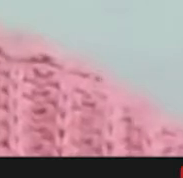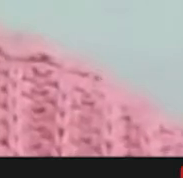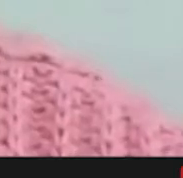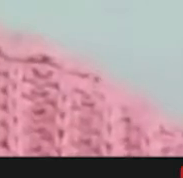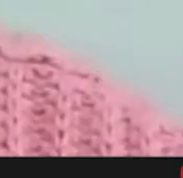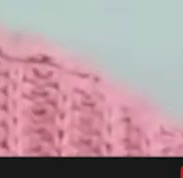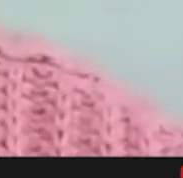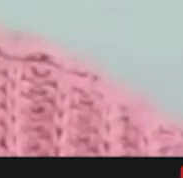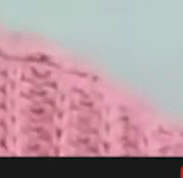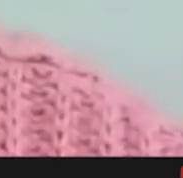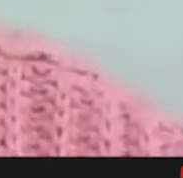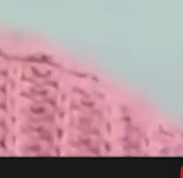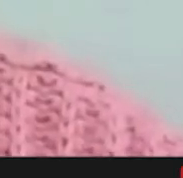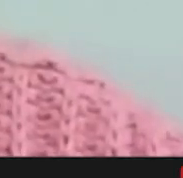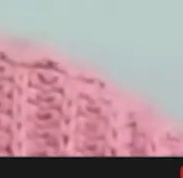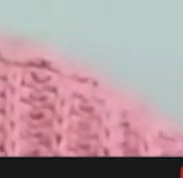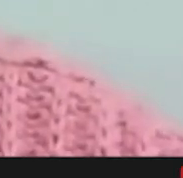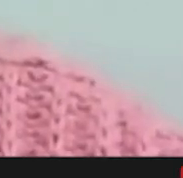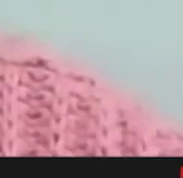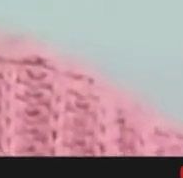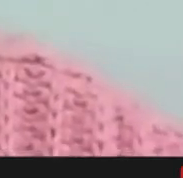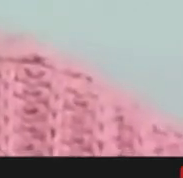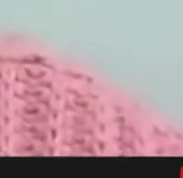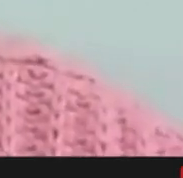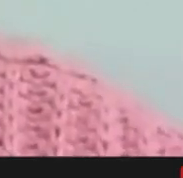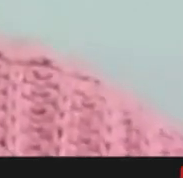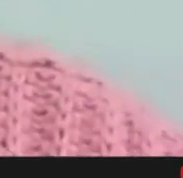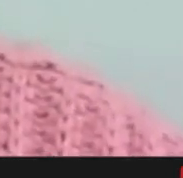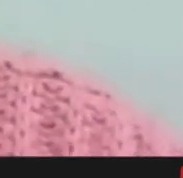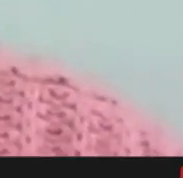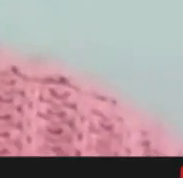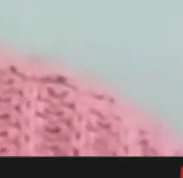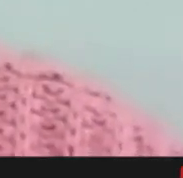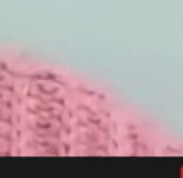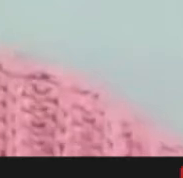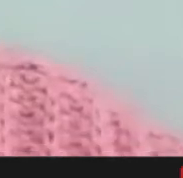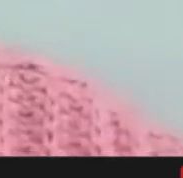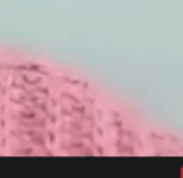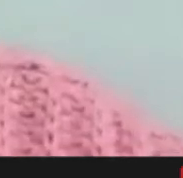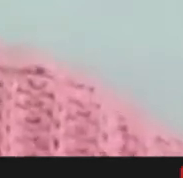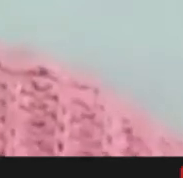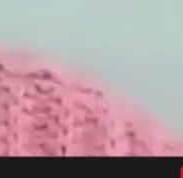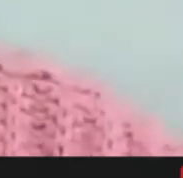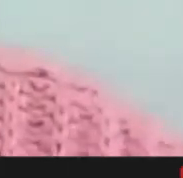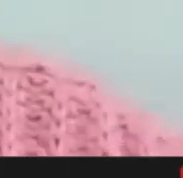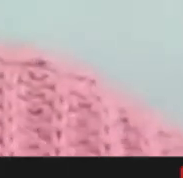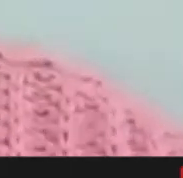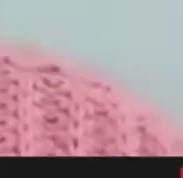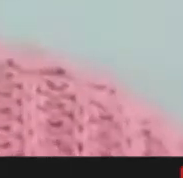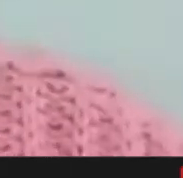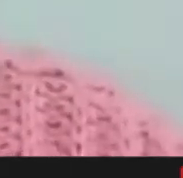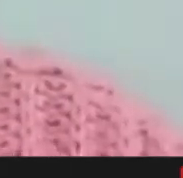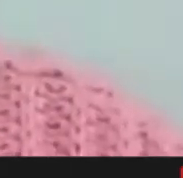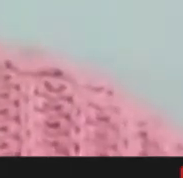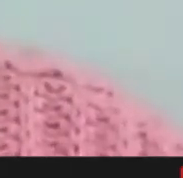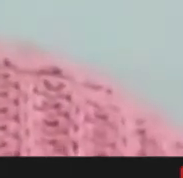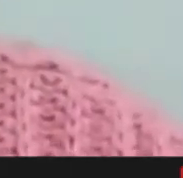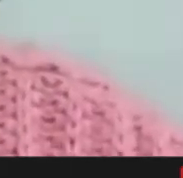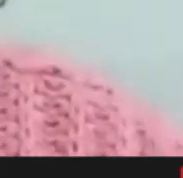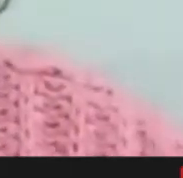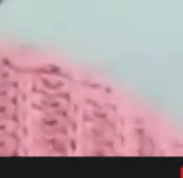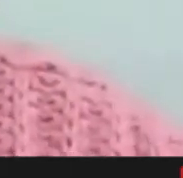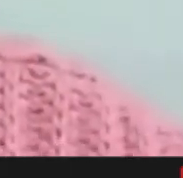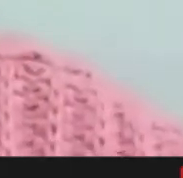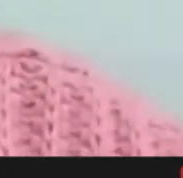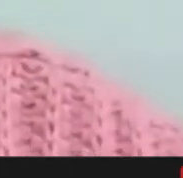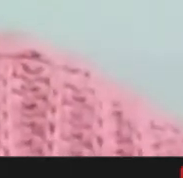qual é, né, verdadeiramente, o número de pessoas infectadas, mas nós sabemos os números de casos da doença, nós